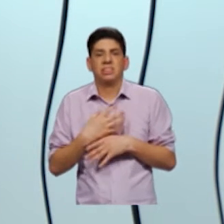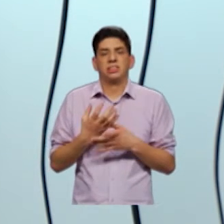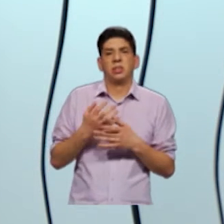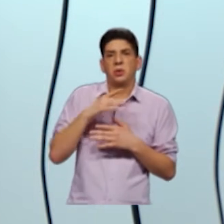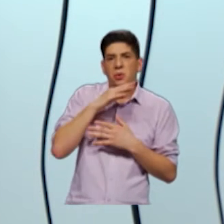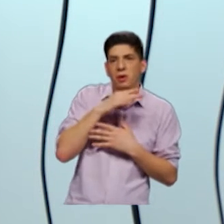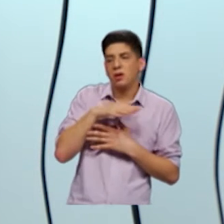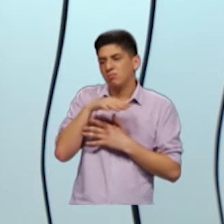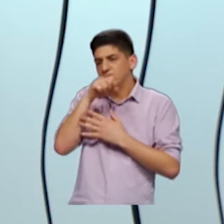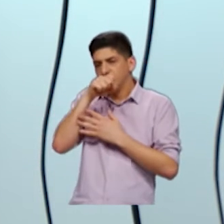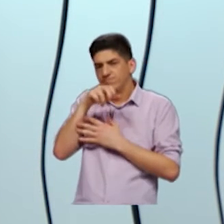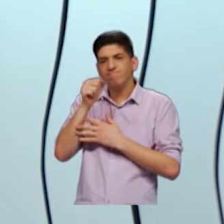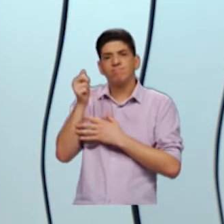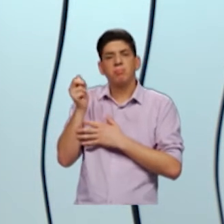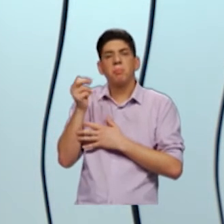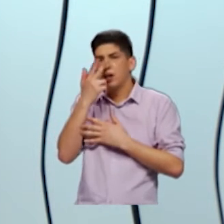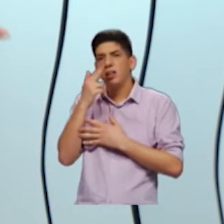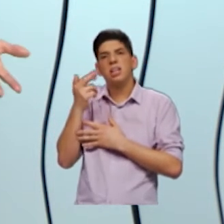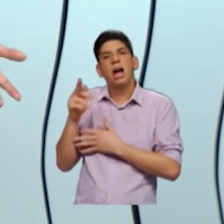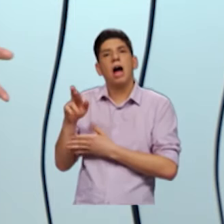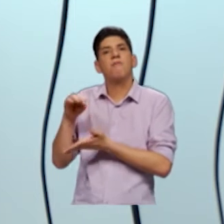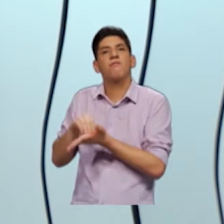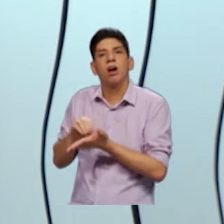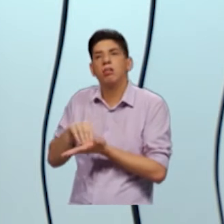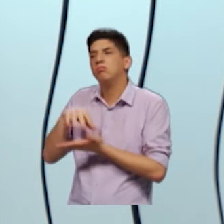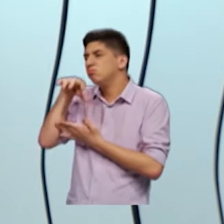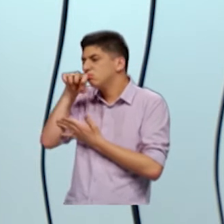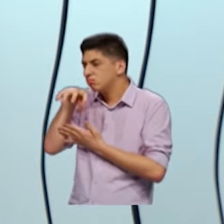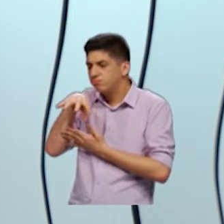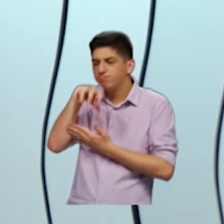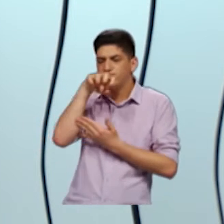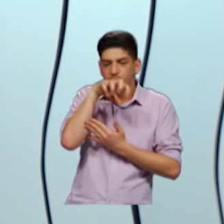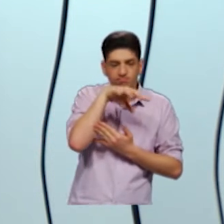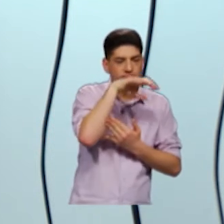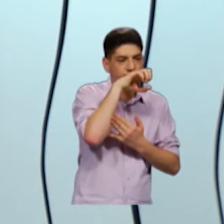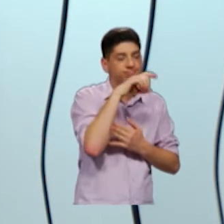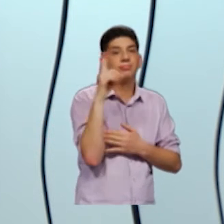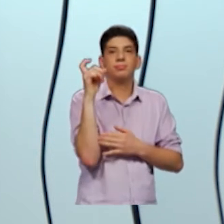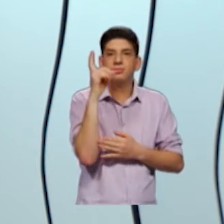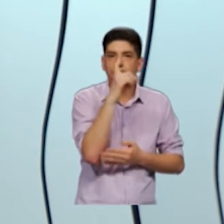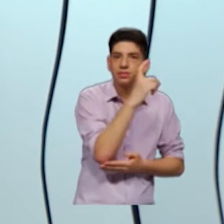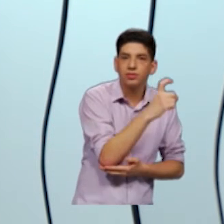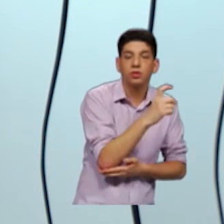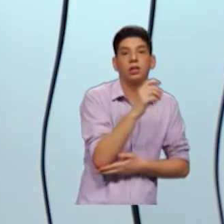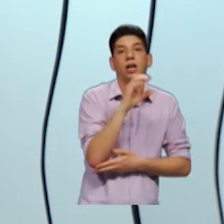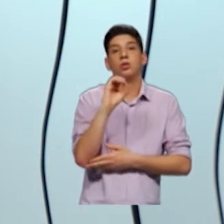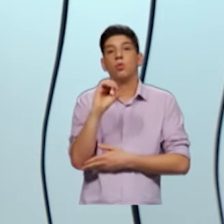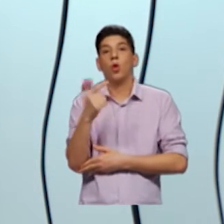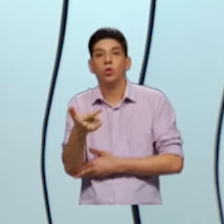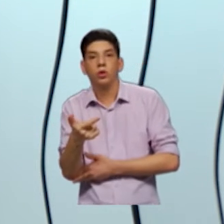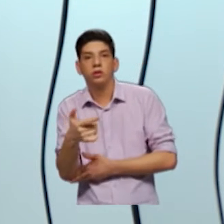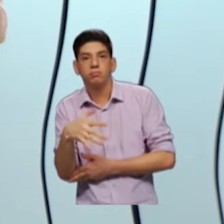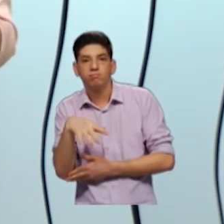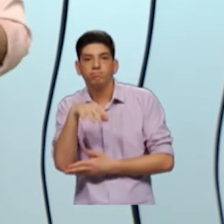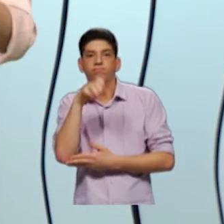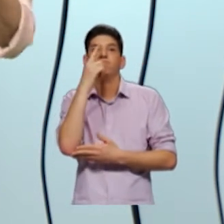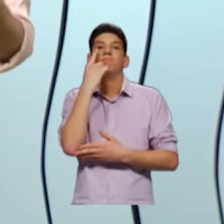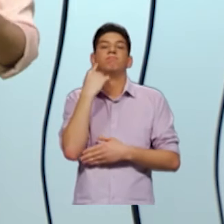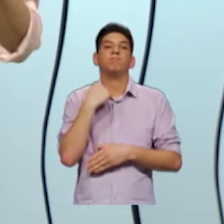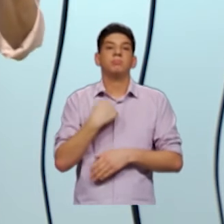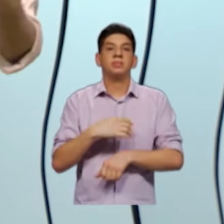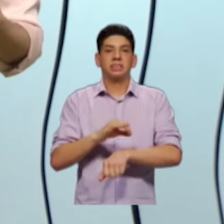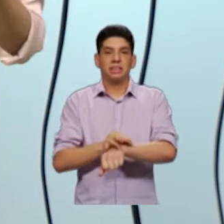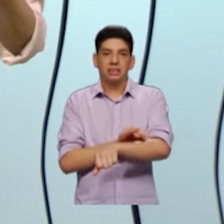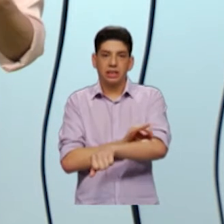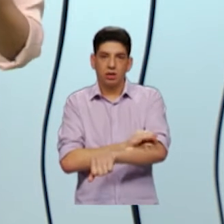ar, né? E aí, tem dificuldade do oxigênio chegar até as suas células, por isso que você